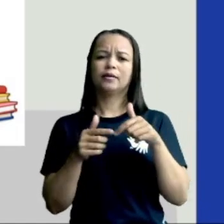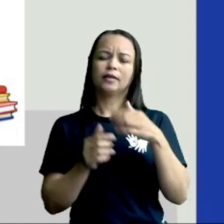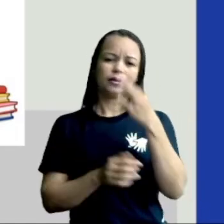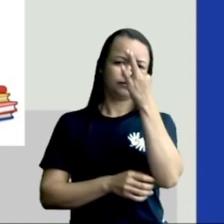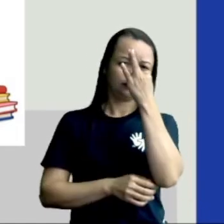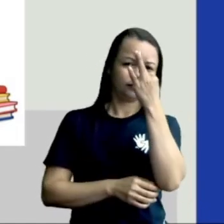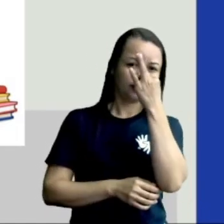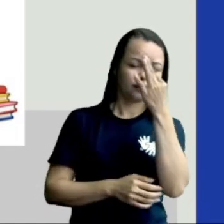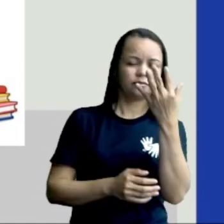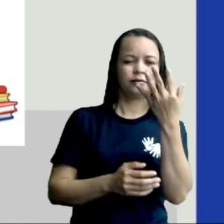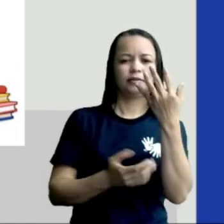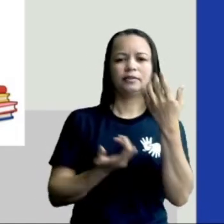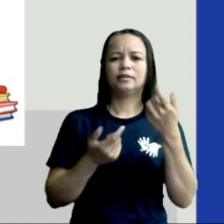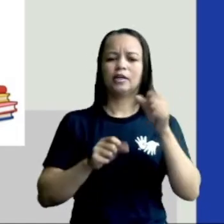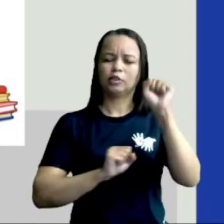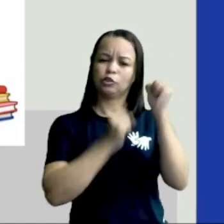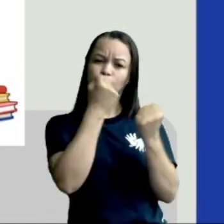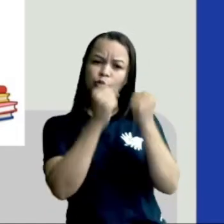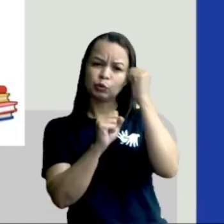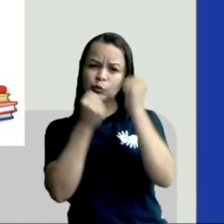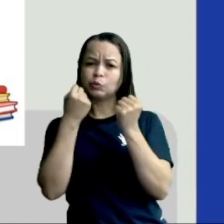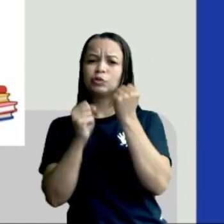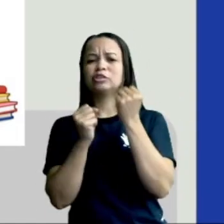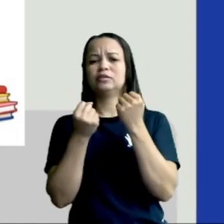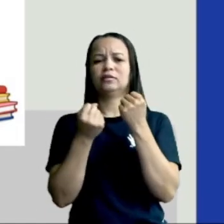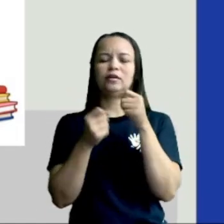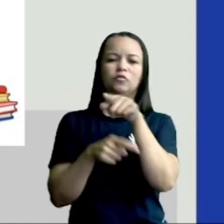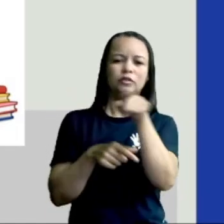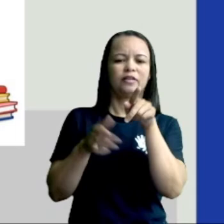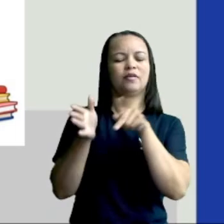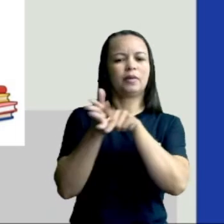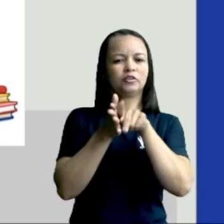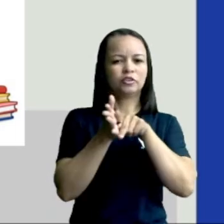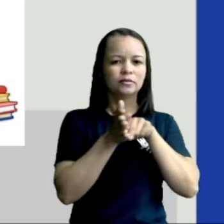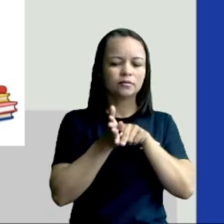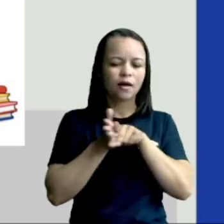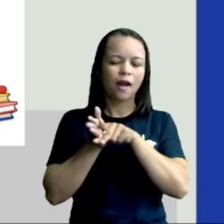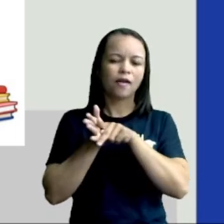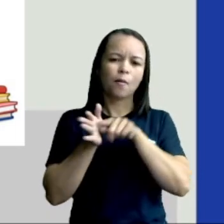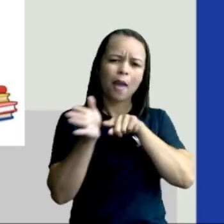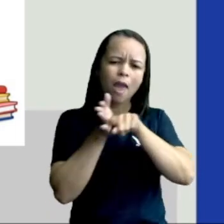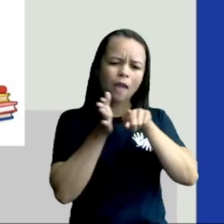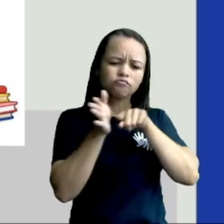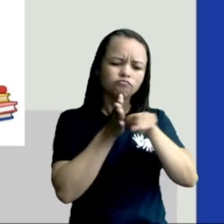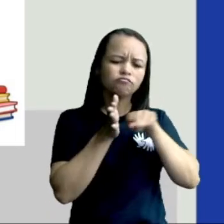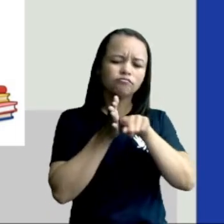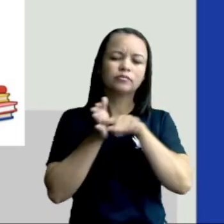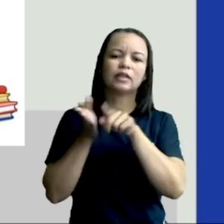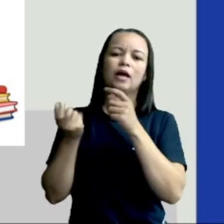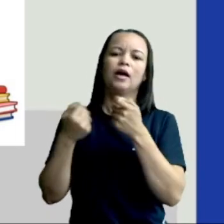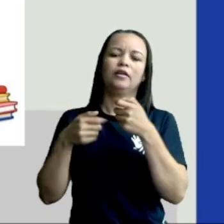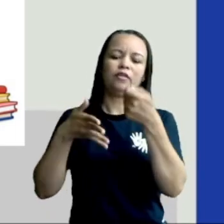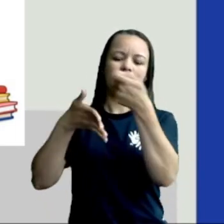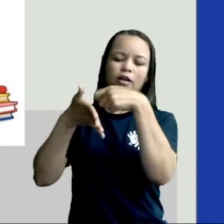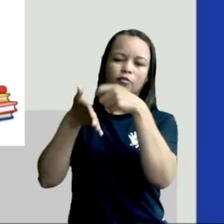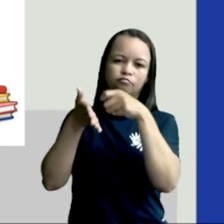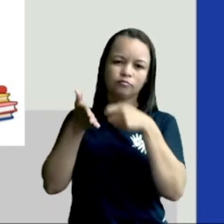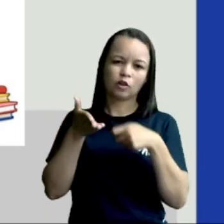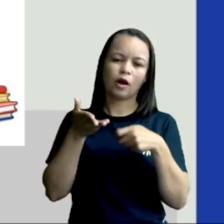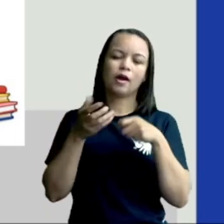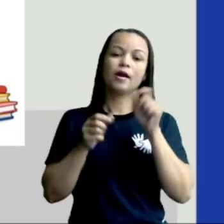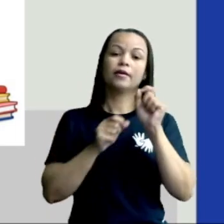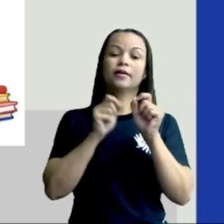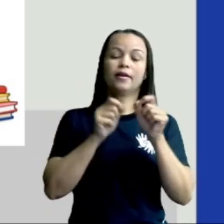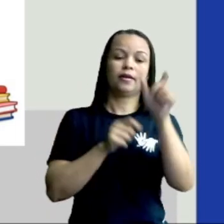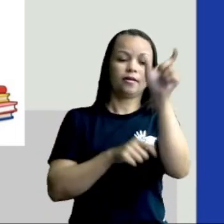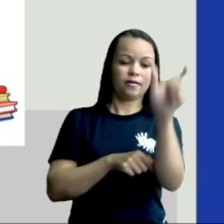Sadia? Tem alguém que trabalha em alguma indústria? Você vai pesquisar, certo? E aí você vai anotar no seu caderno quem é a